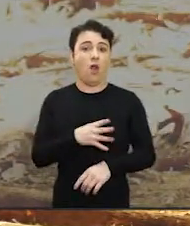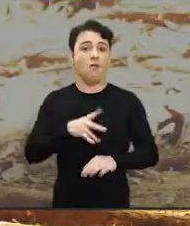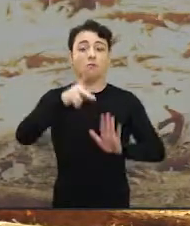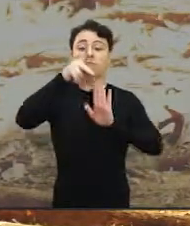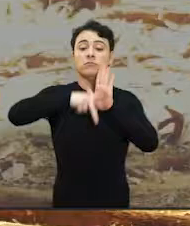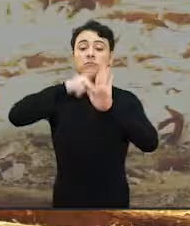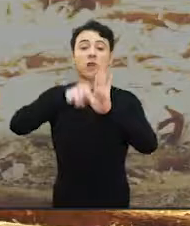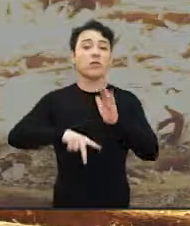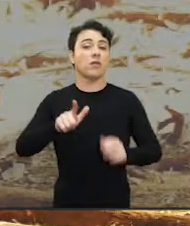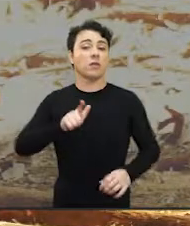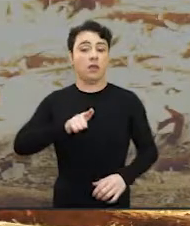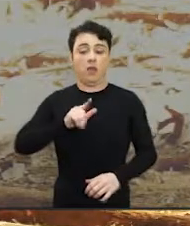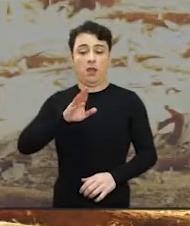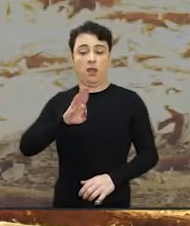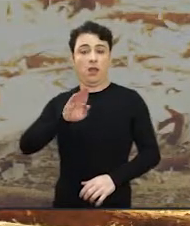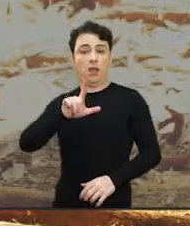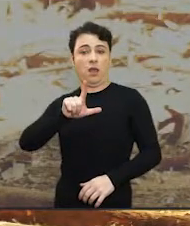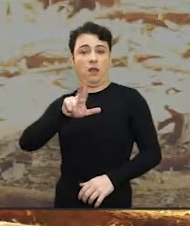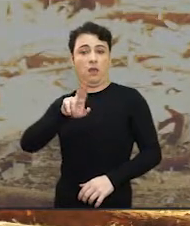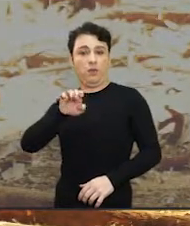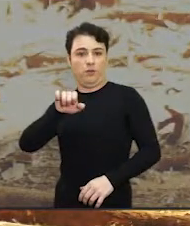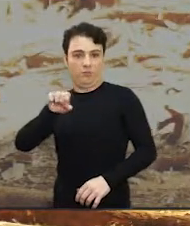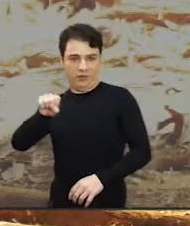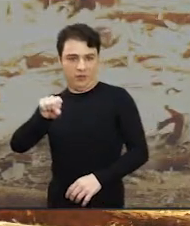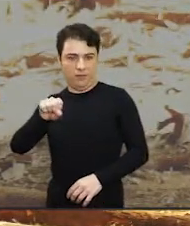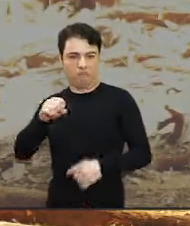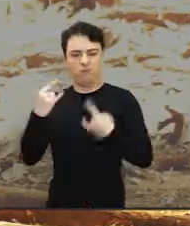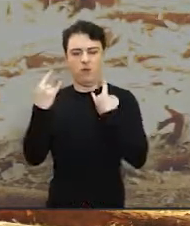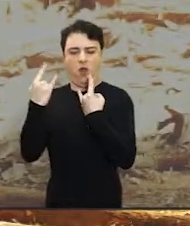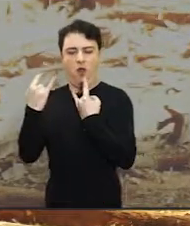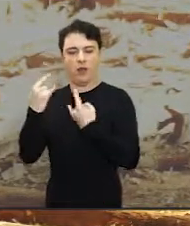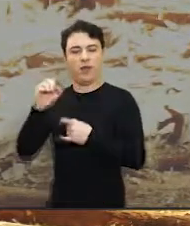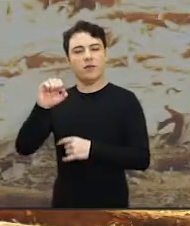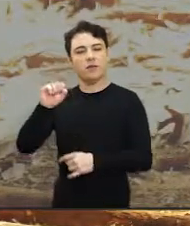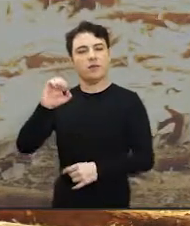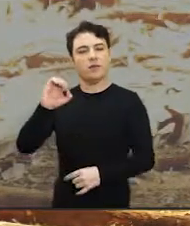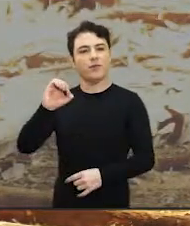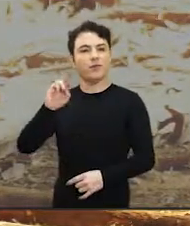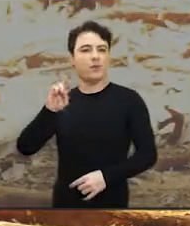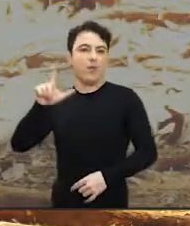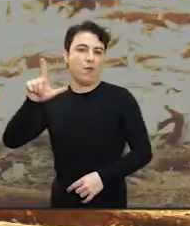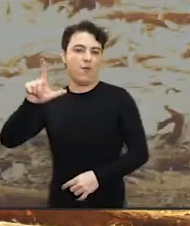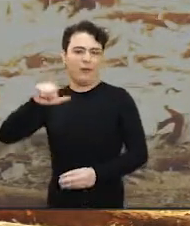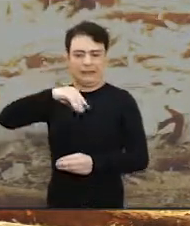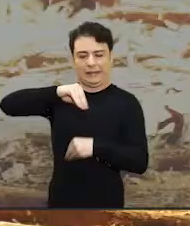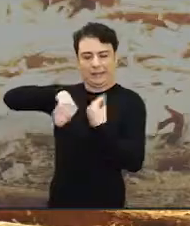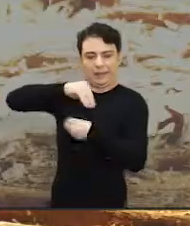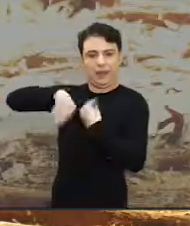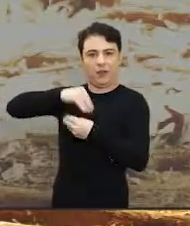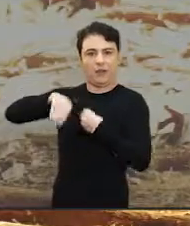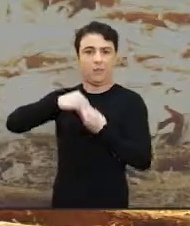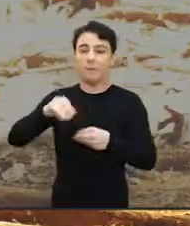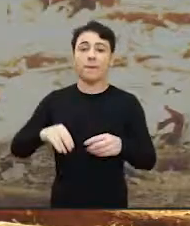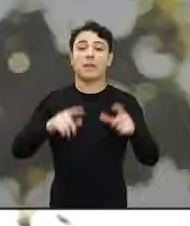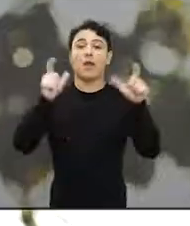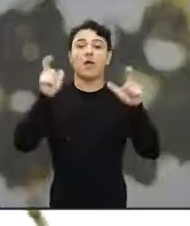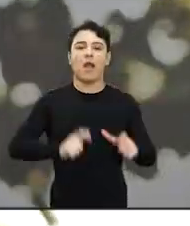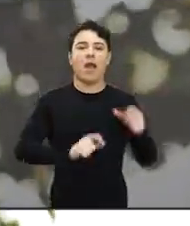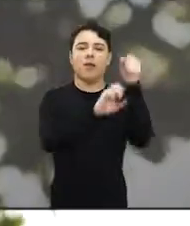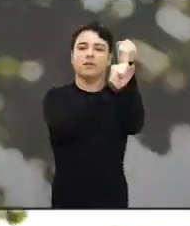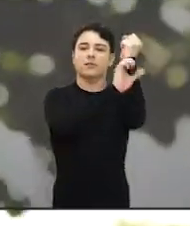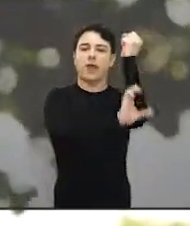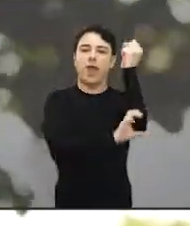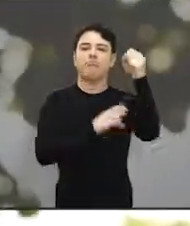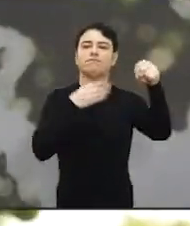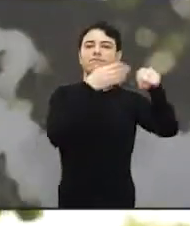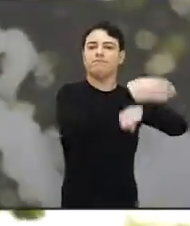estou tocando um projeto que eu tenho, também nessa onda de blues, rock, soul, onde